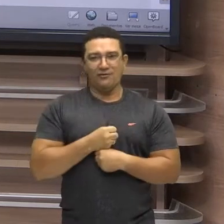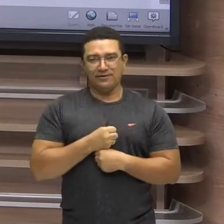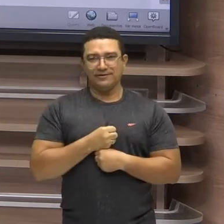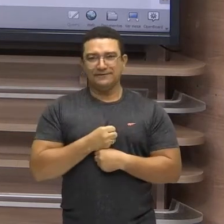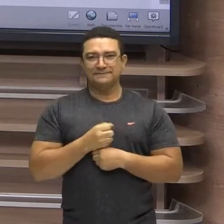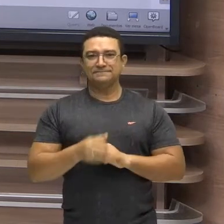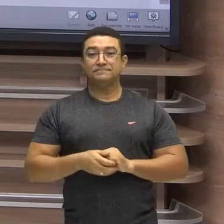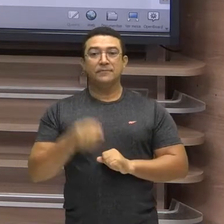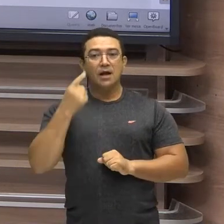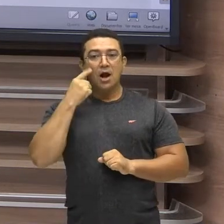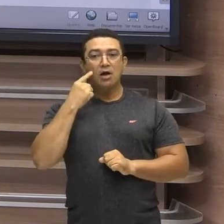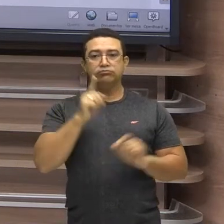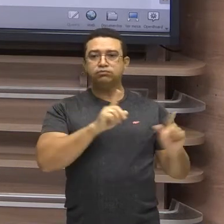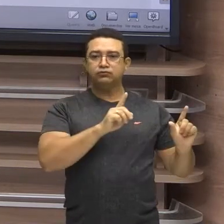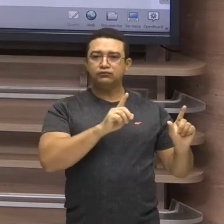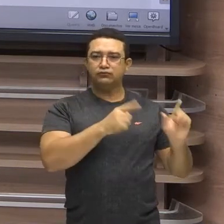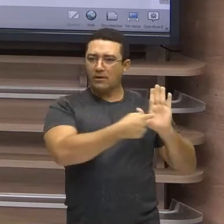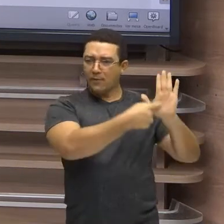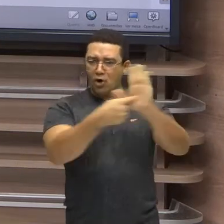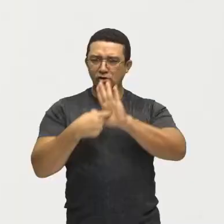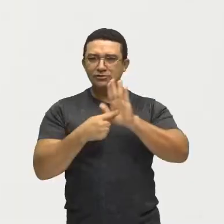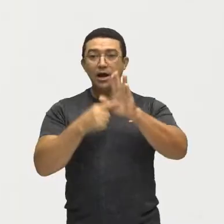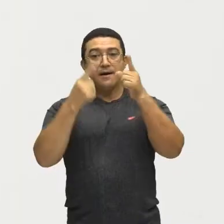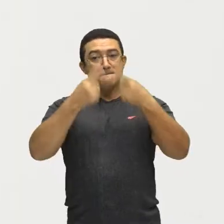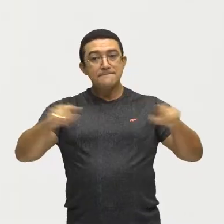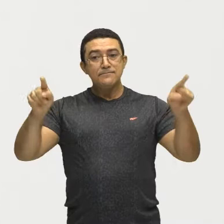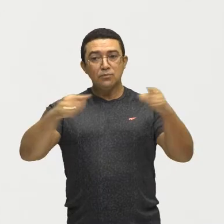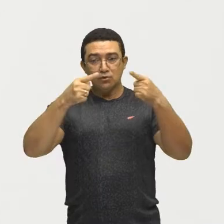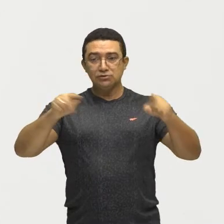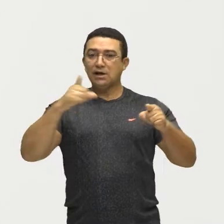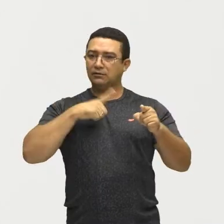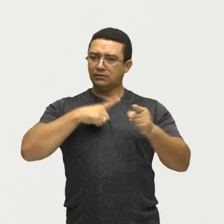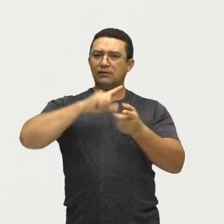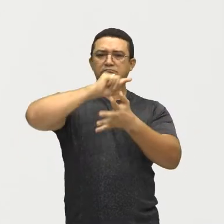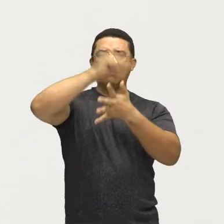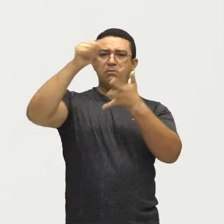onde aparecem muitas hipérboles.